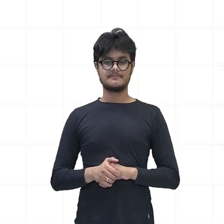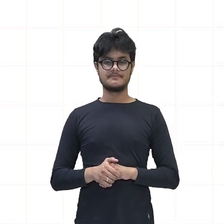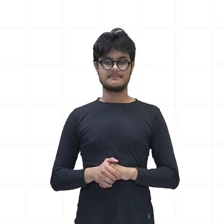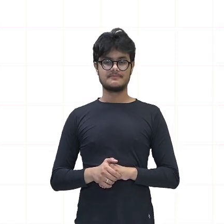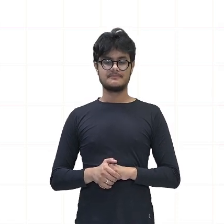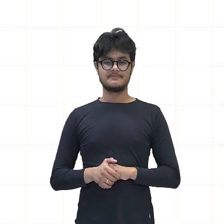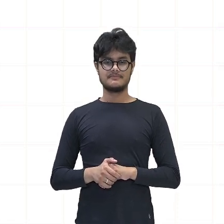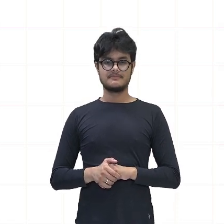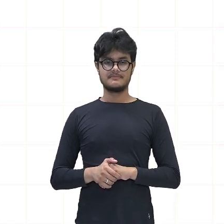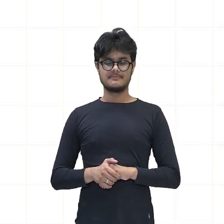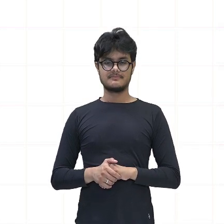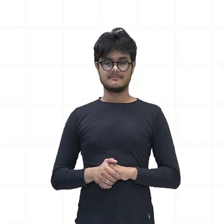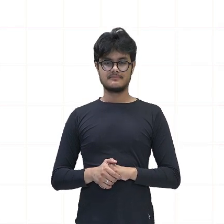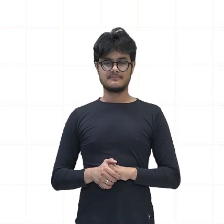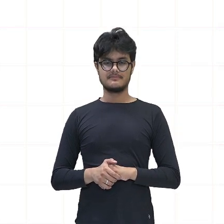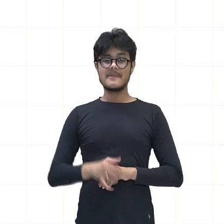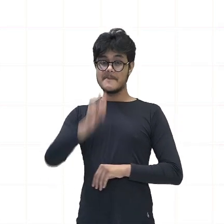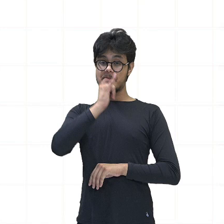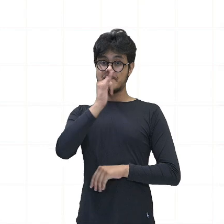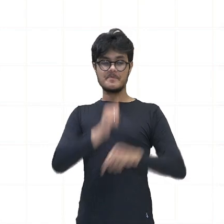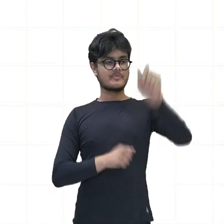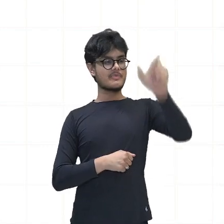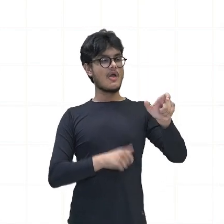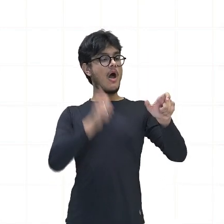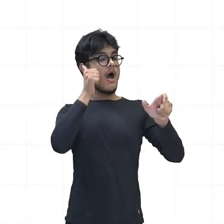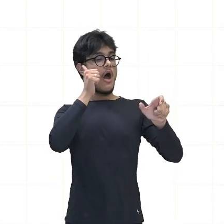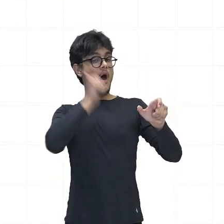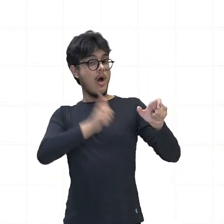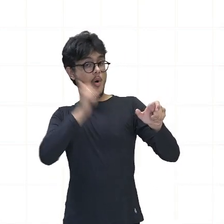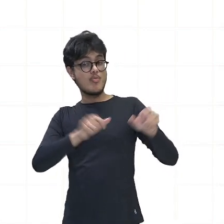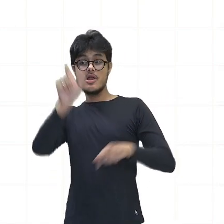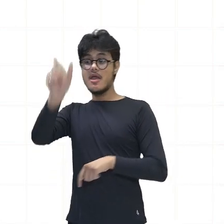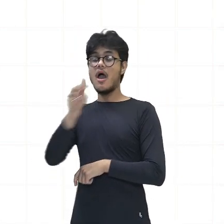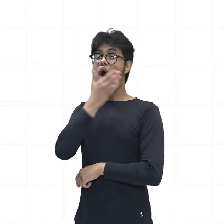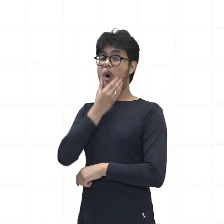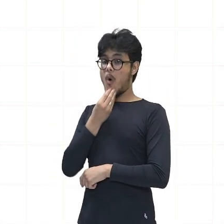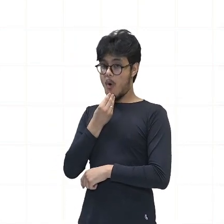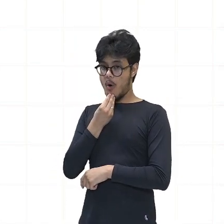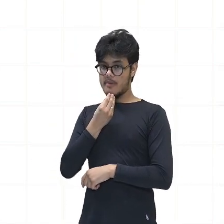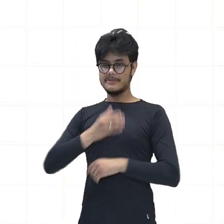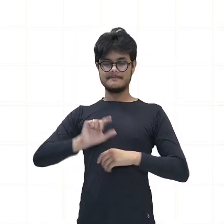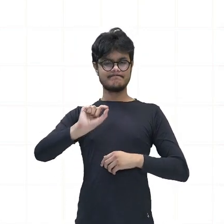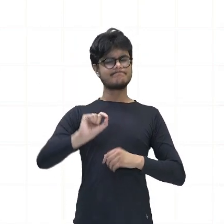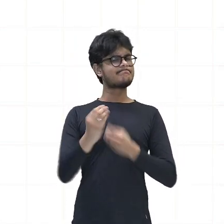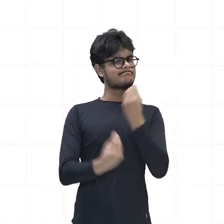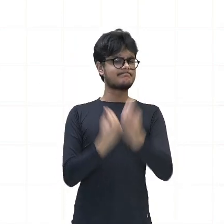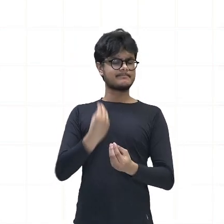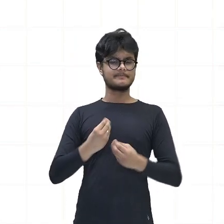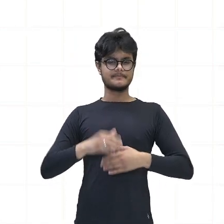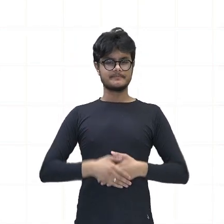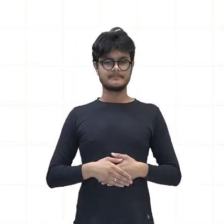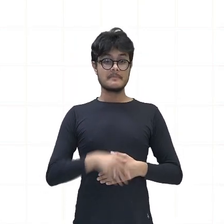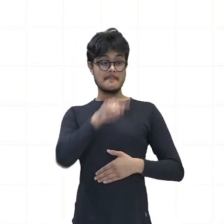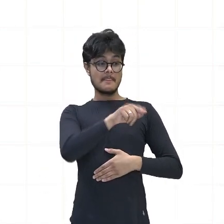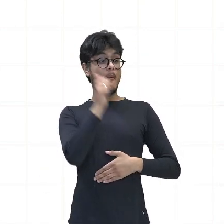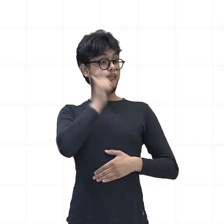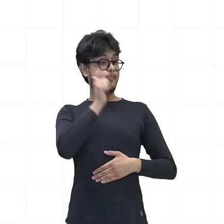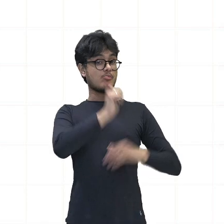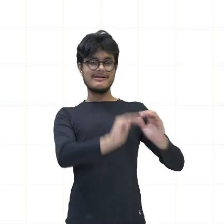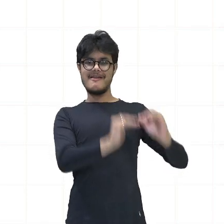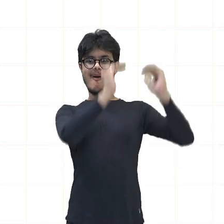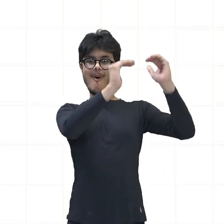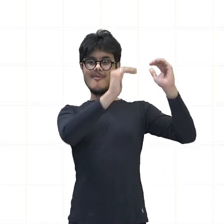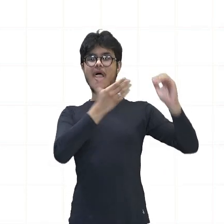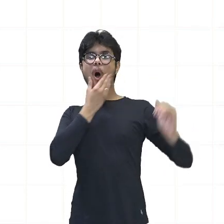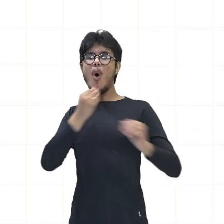população brasileira por sexo, de acordo com os dados do censo de 2022, nós vamos ter mais mulheres do